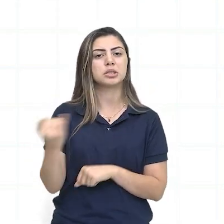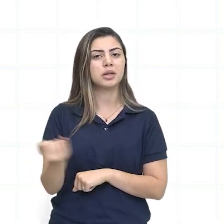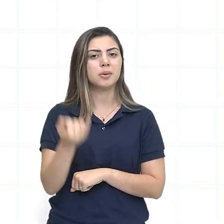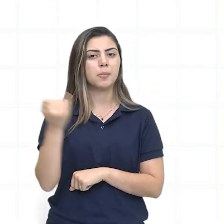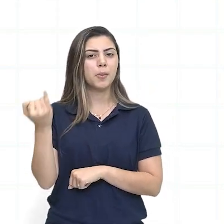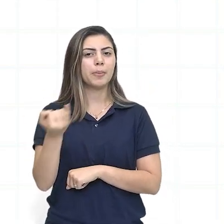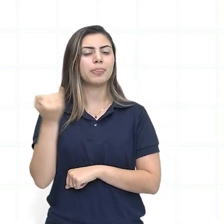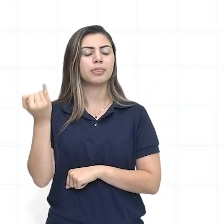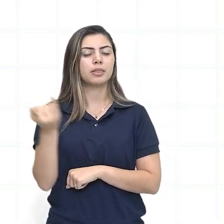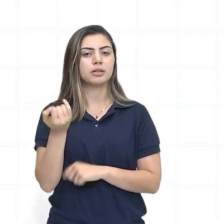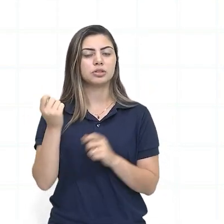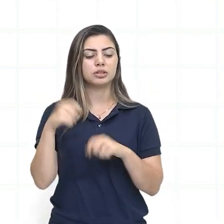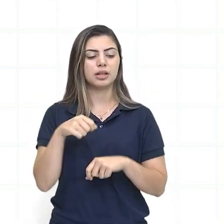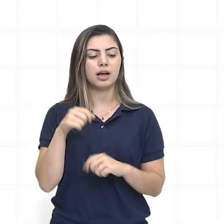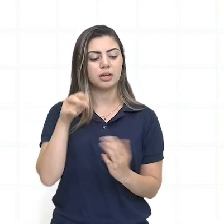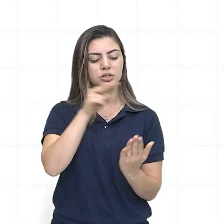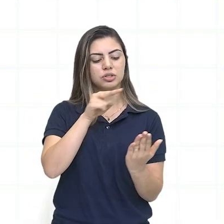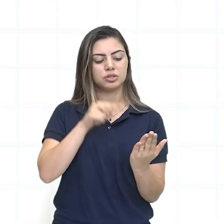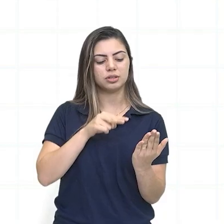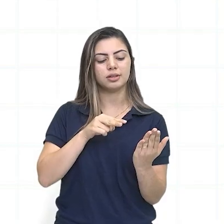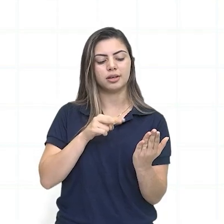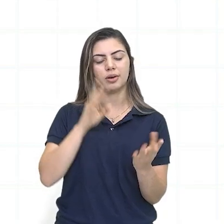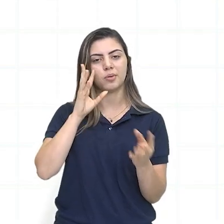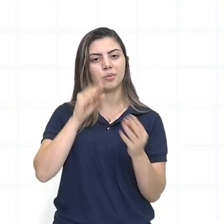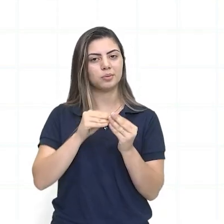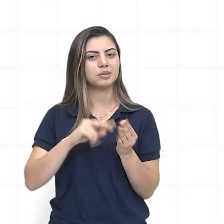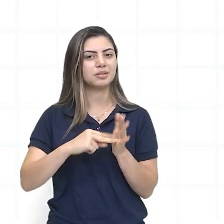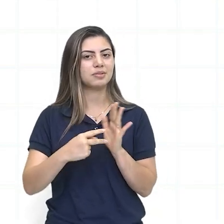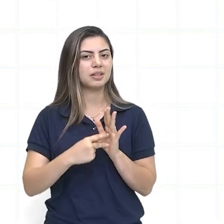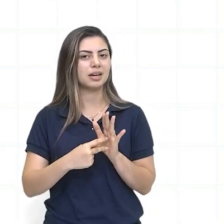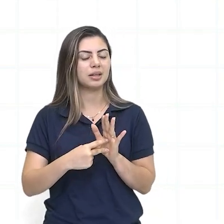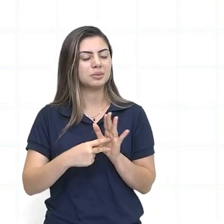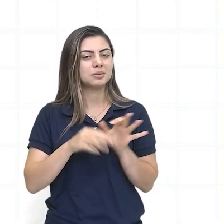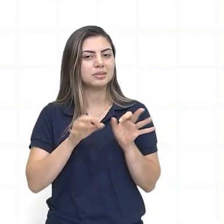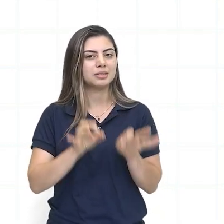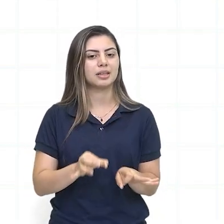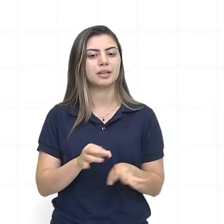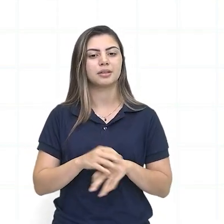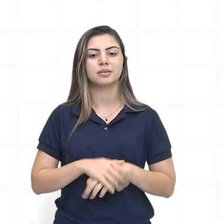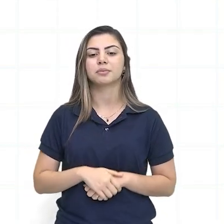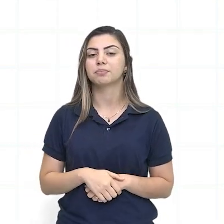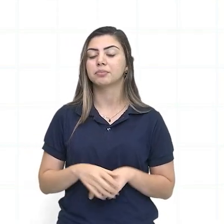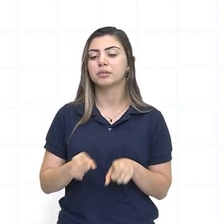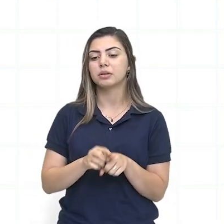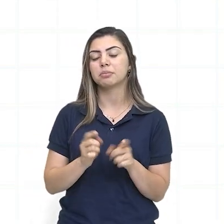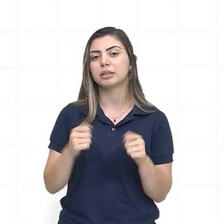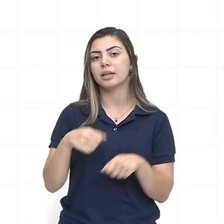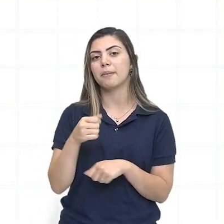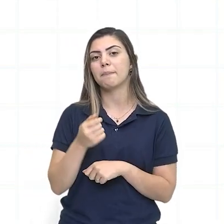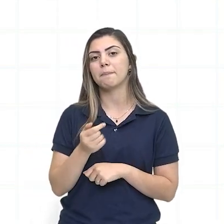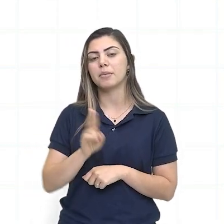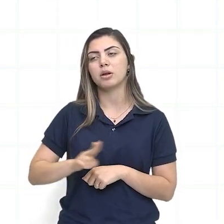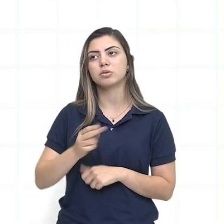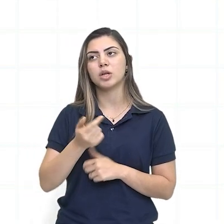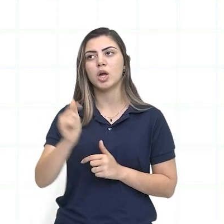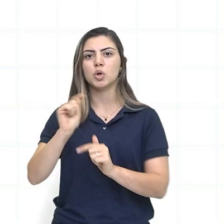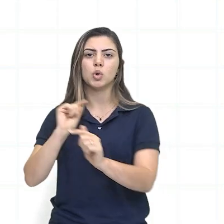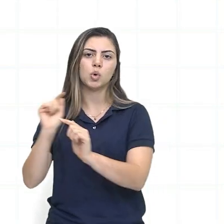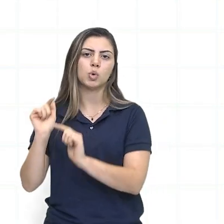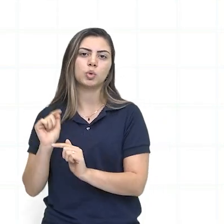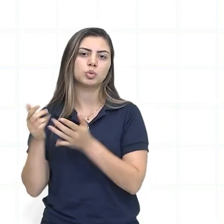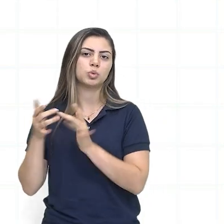de produção de sentido, certo? É usado, entre outras situações, para que